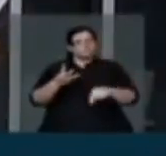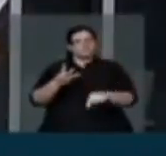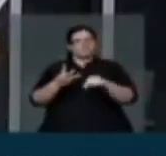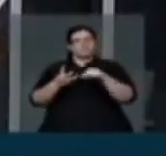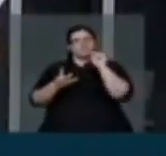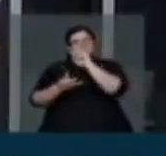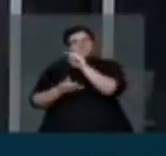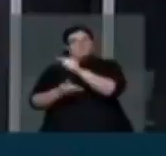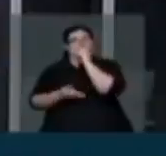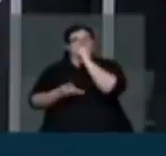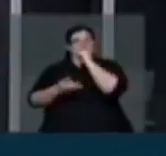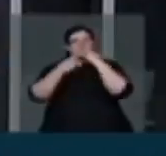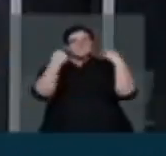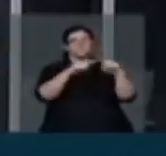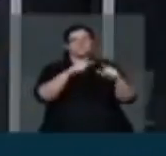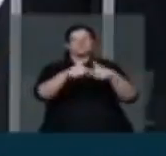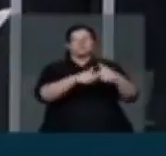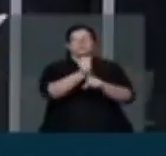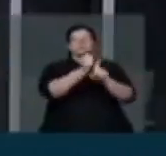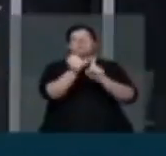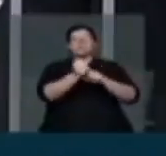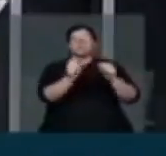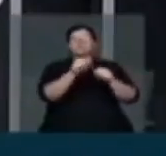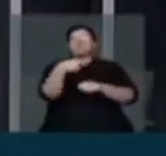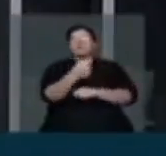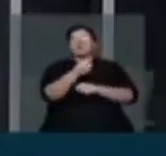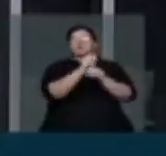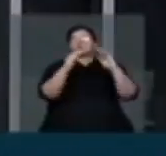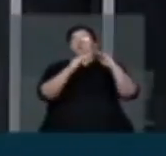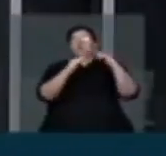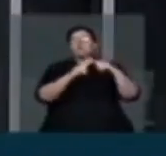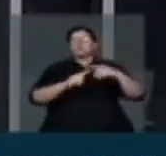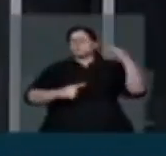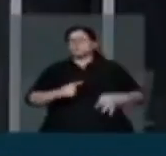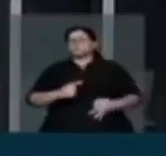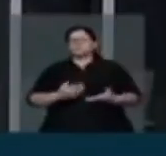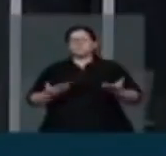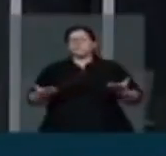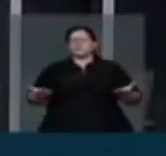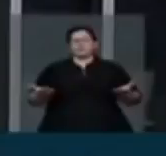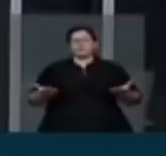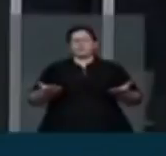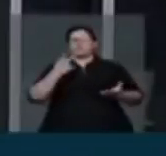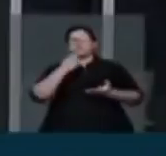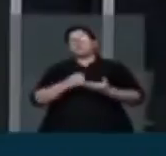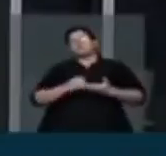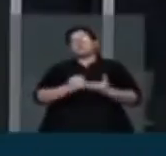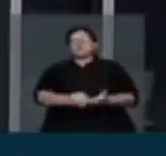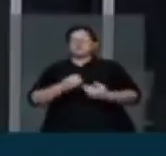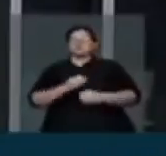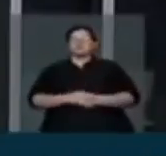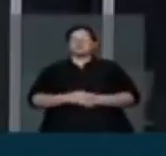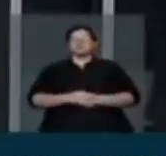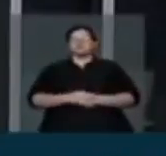Ele ainda critica os trabalhos sociais desenvolvidos pelas igrejas, classificando-os de assistencialismo